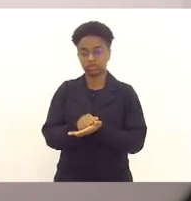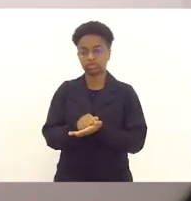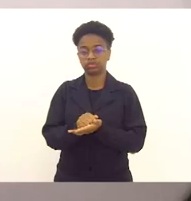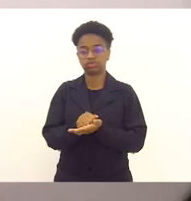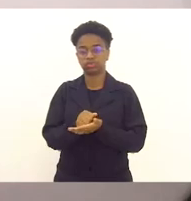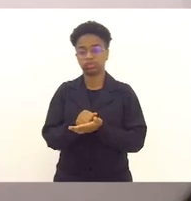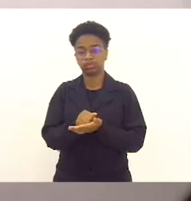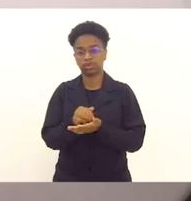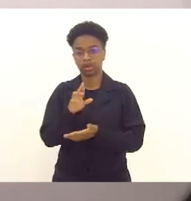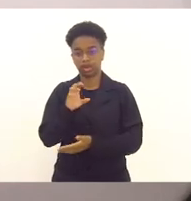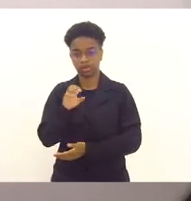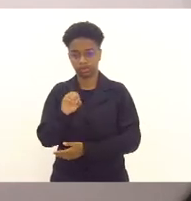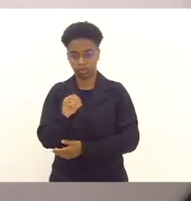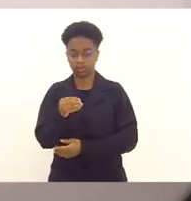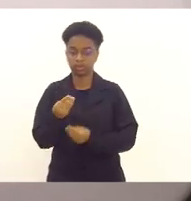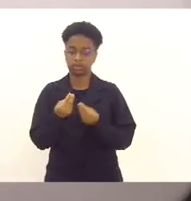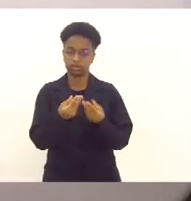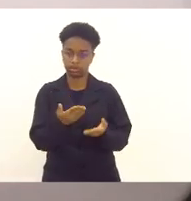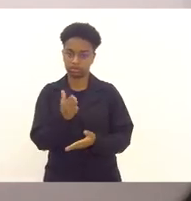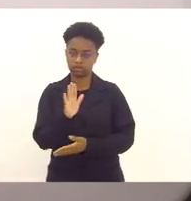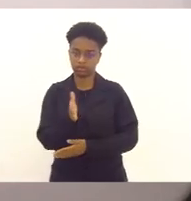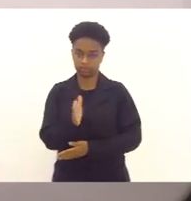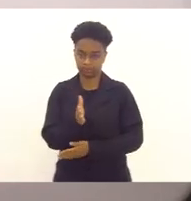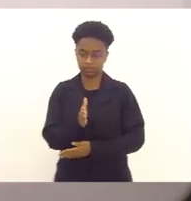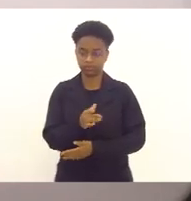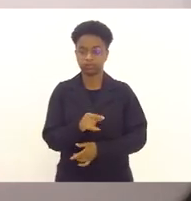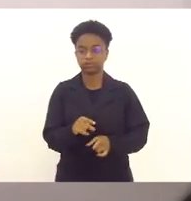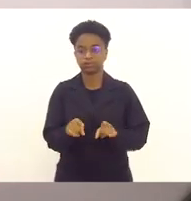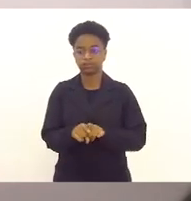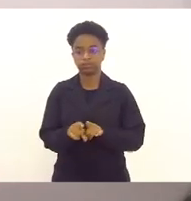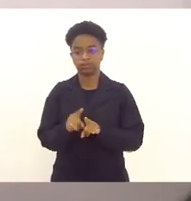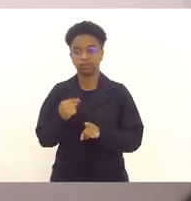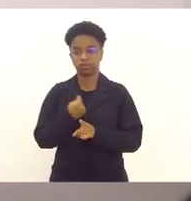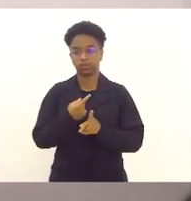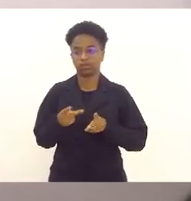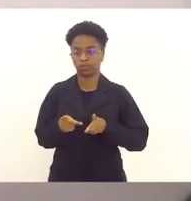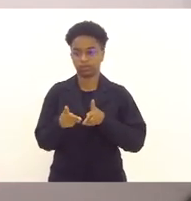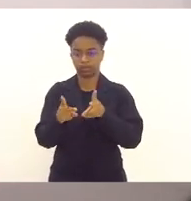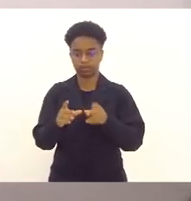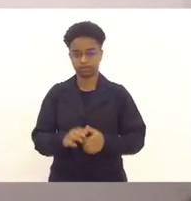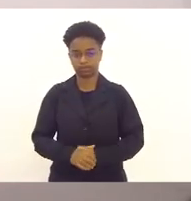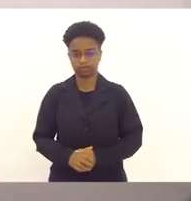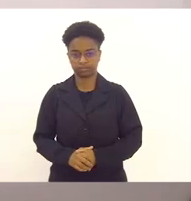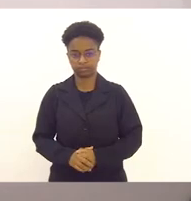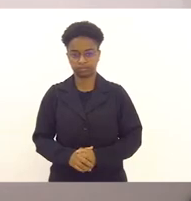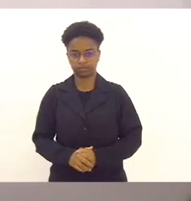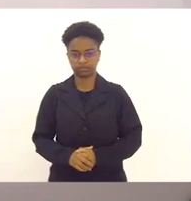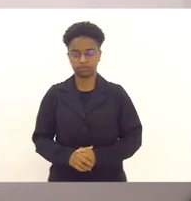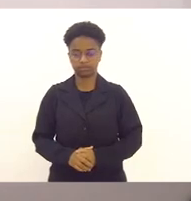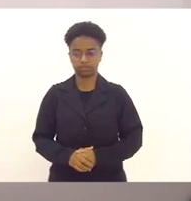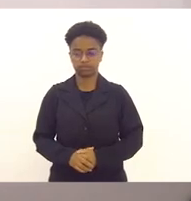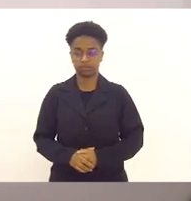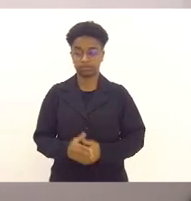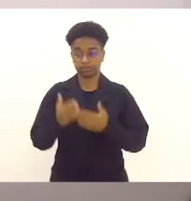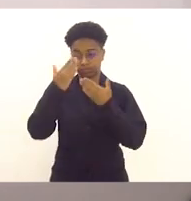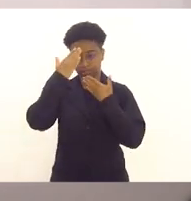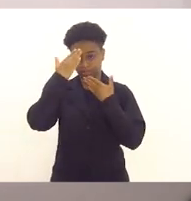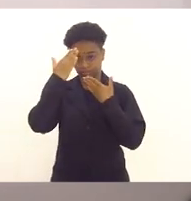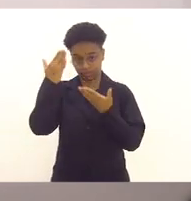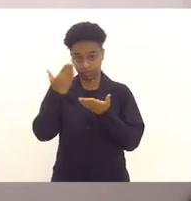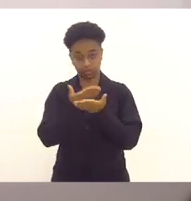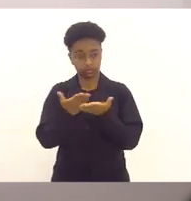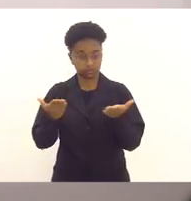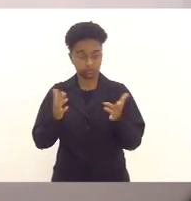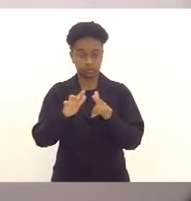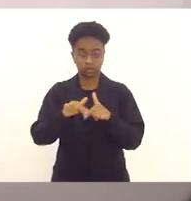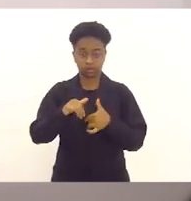Já passei seu ro para ela e assim vamos nós né Muito obrigado pelo